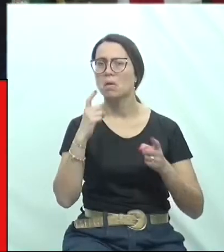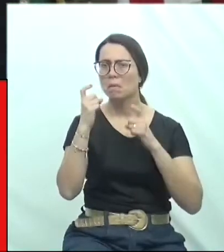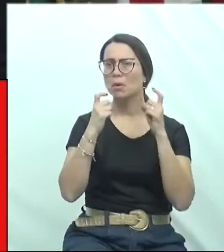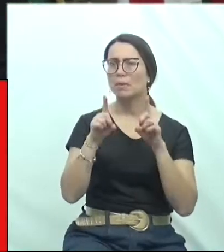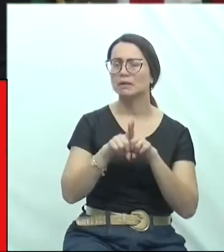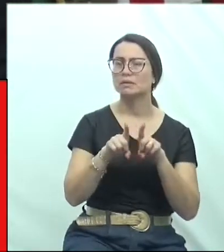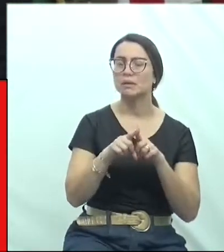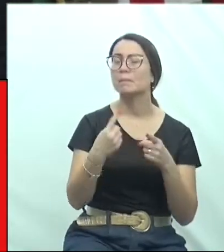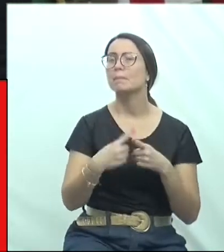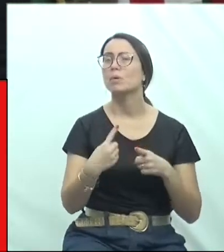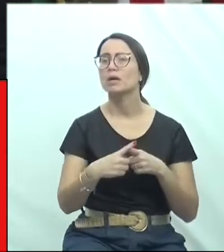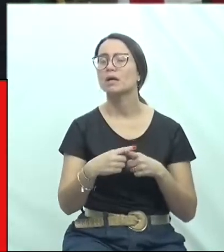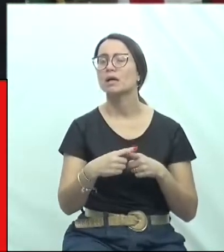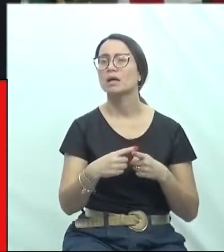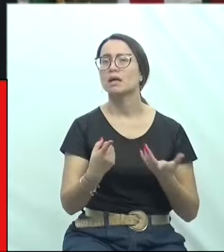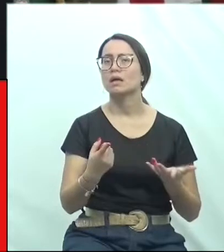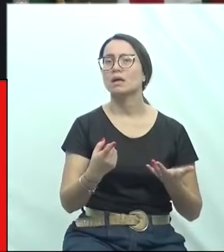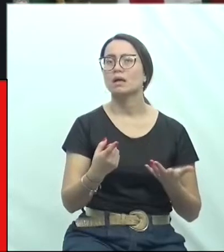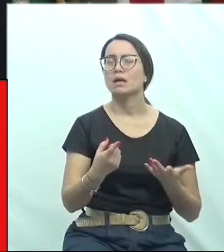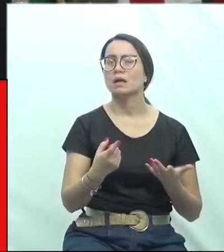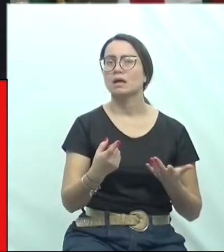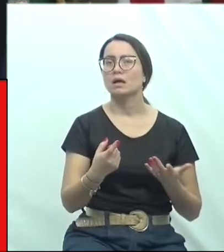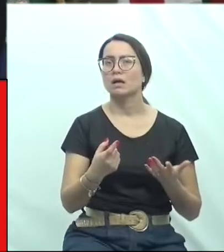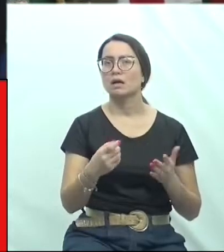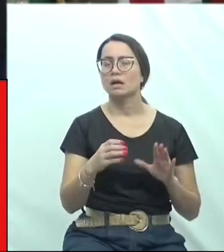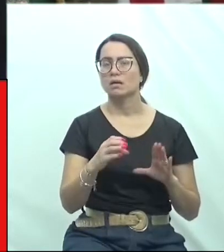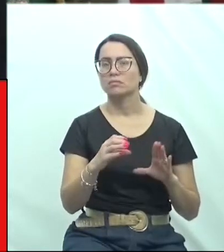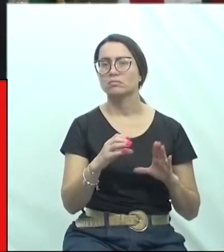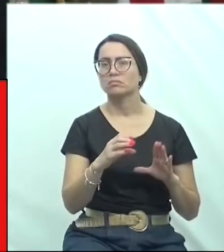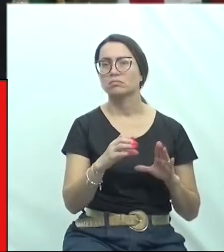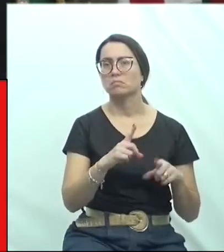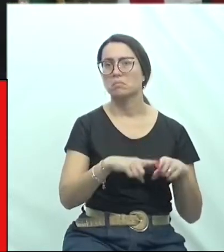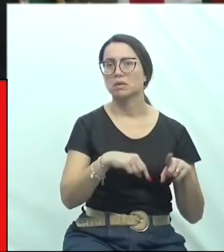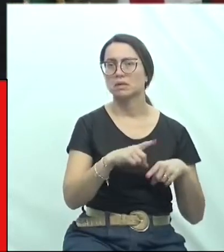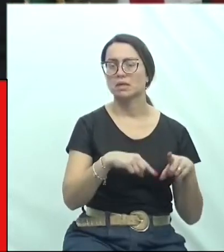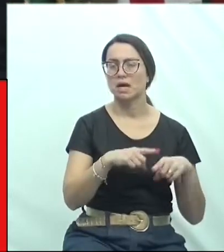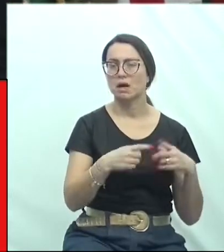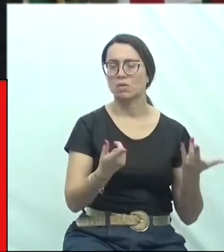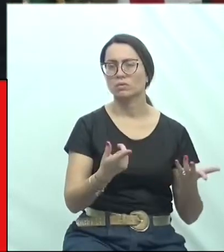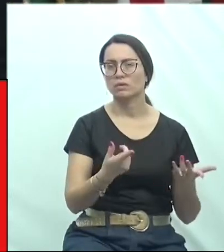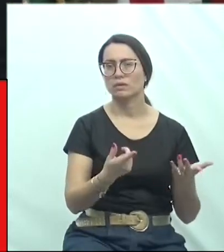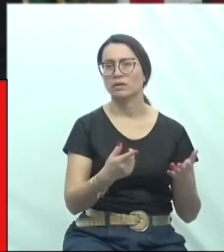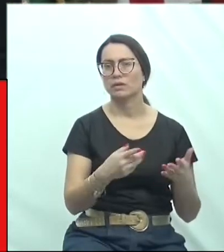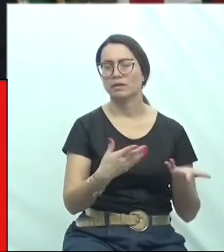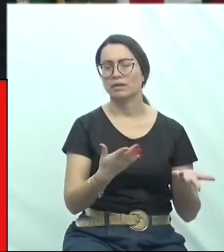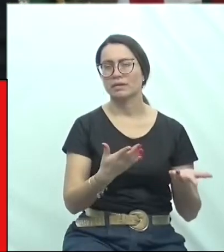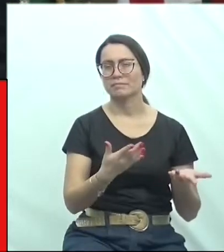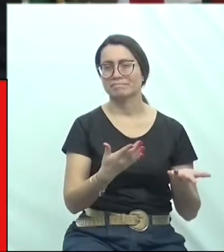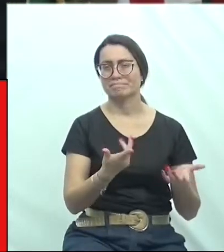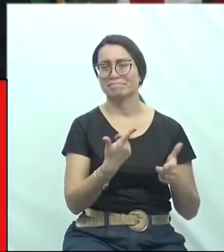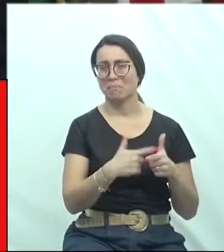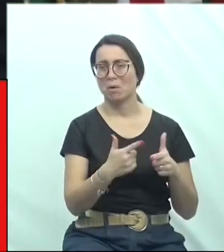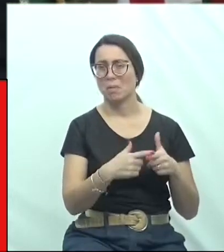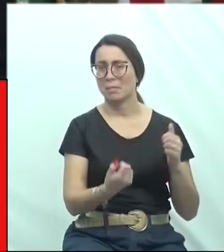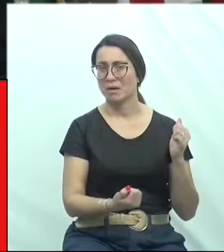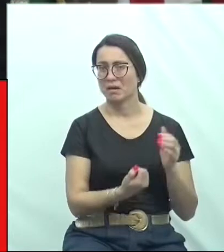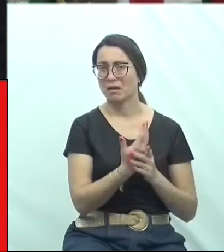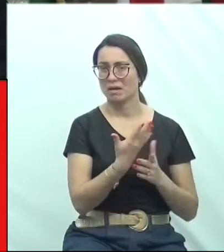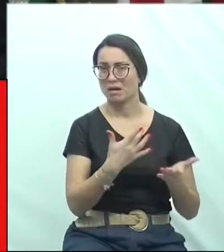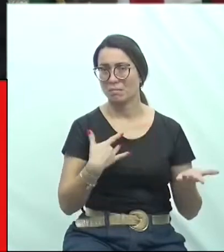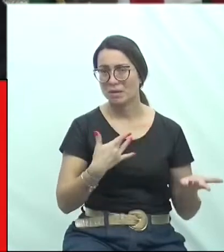nenhum equipamento que possa prejudicar a saúde não pode ser usado sem devidamente estar homologado. Isso para mim é